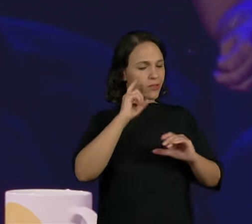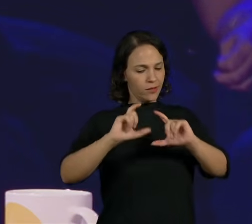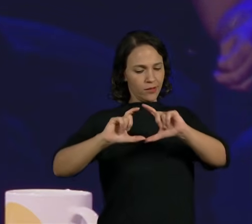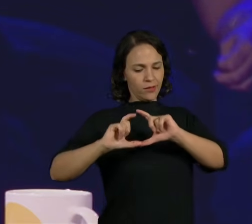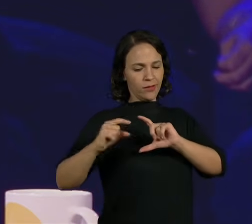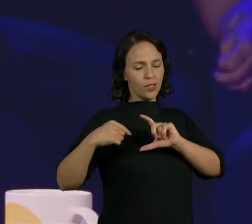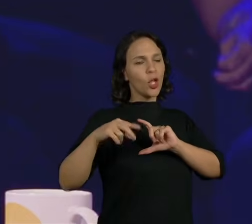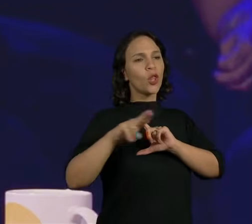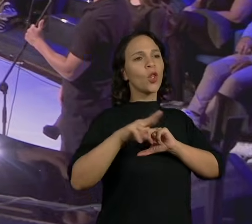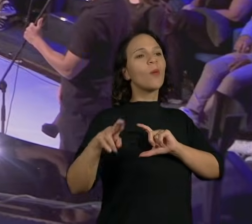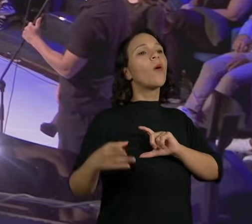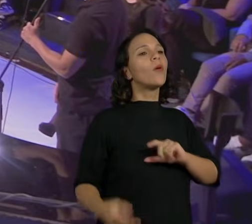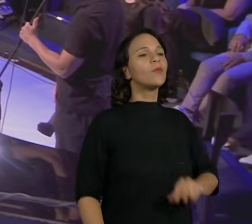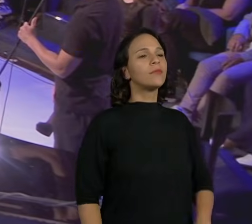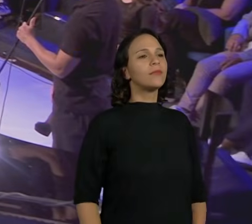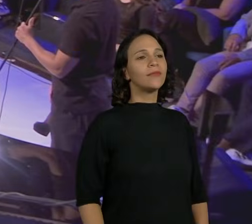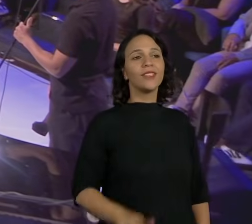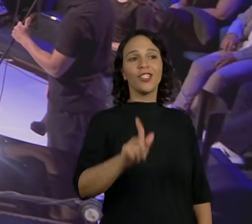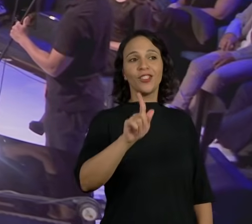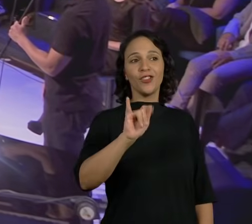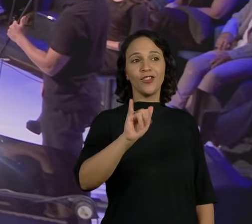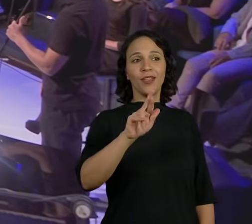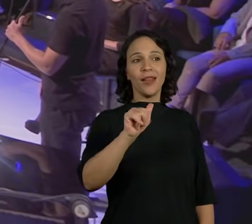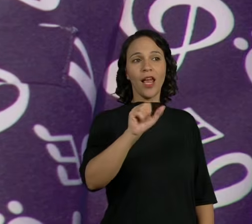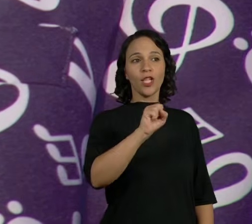usa? Girassoles